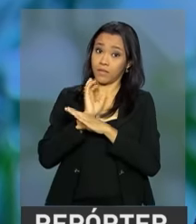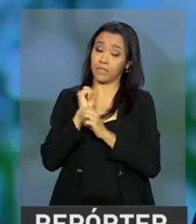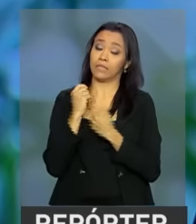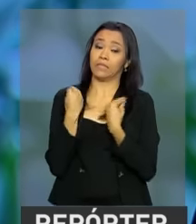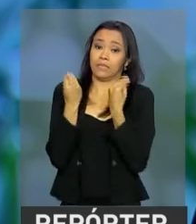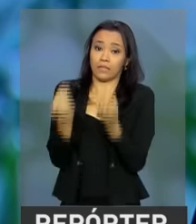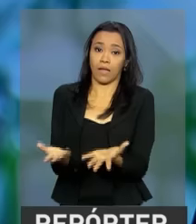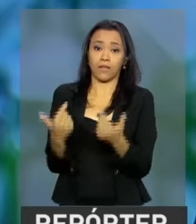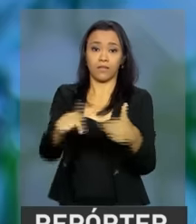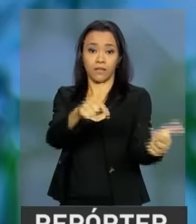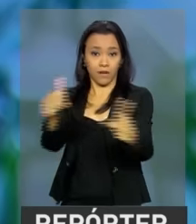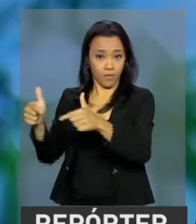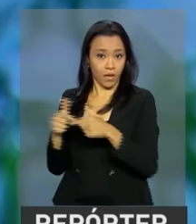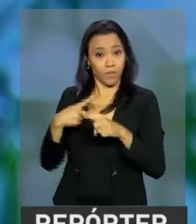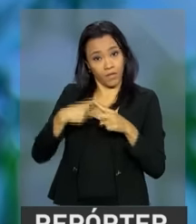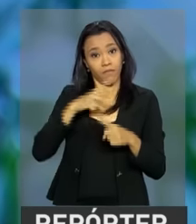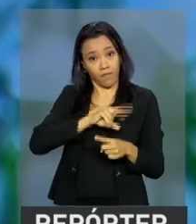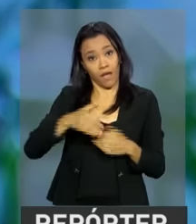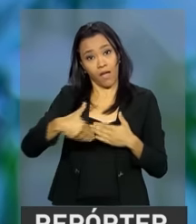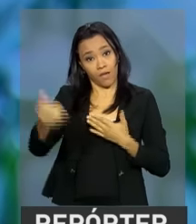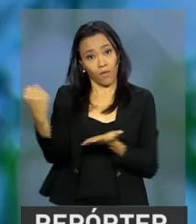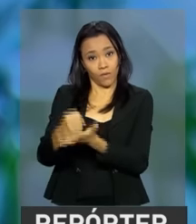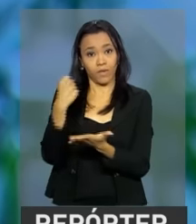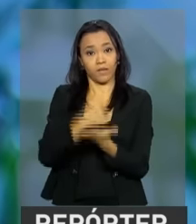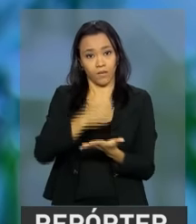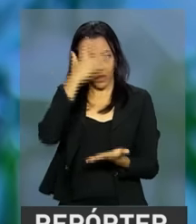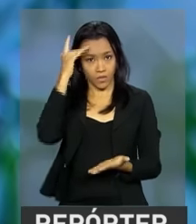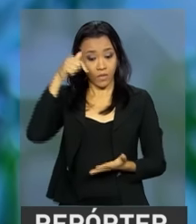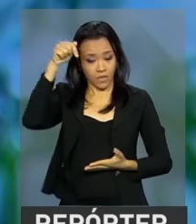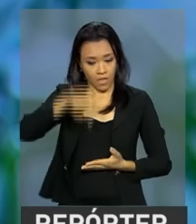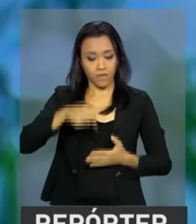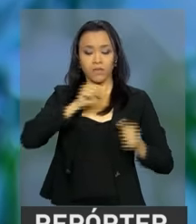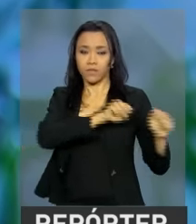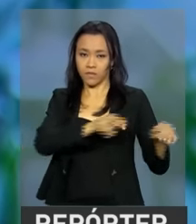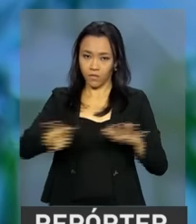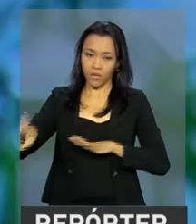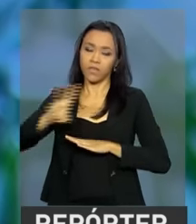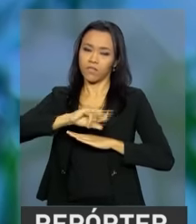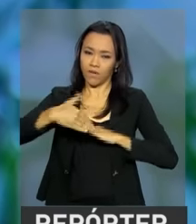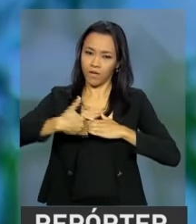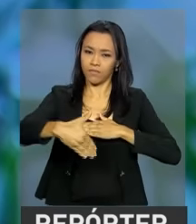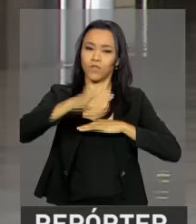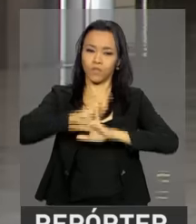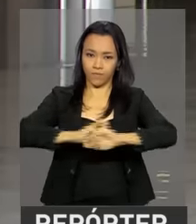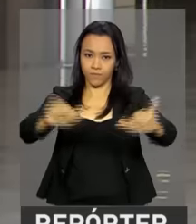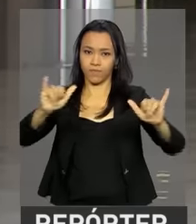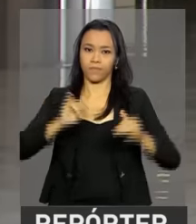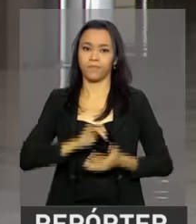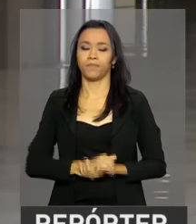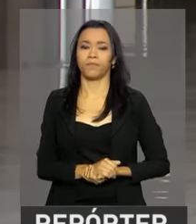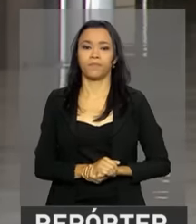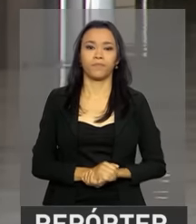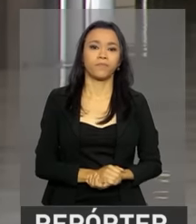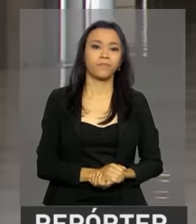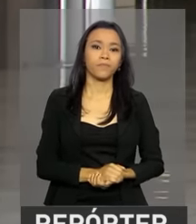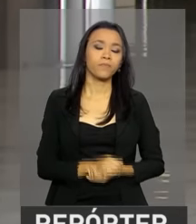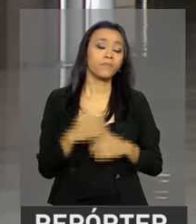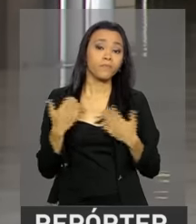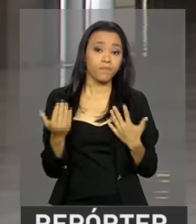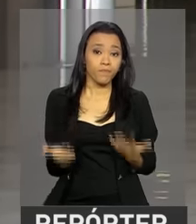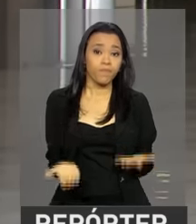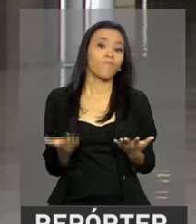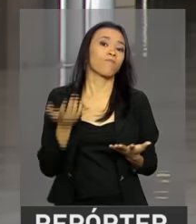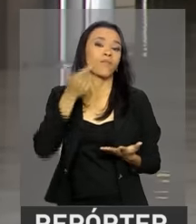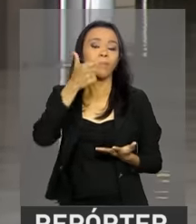possibilidade da contratação de pessoas nessa semana nós estaremos lançando este plano bom falando